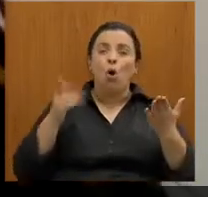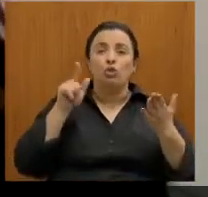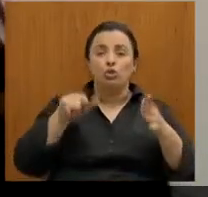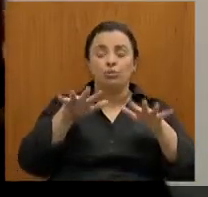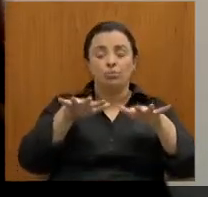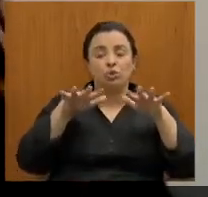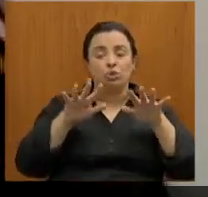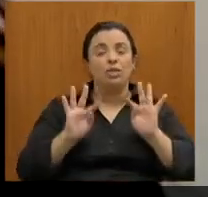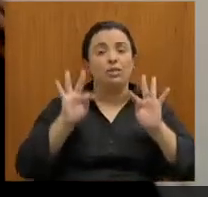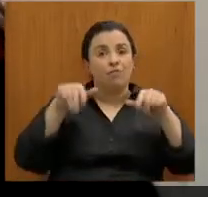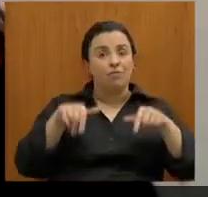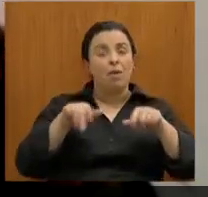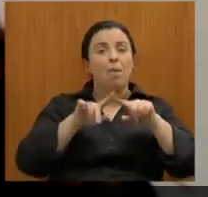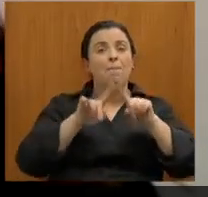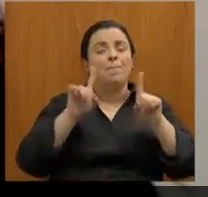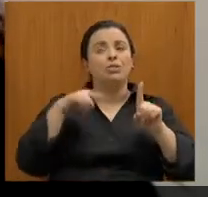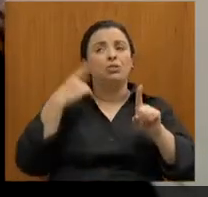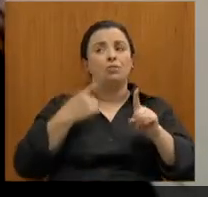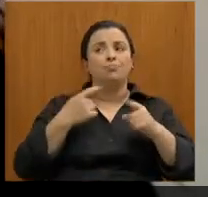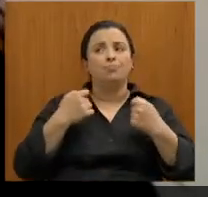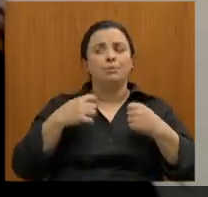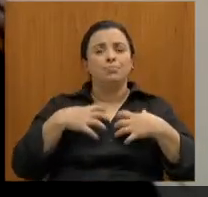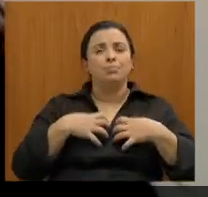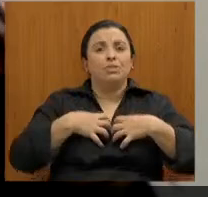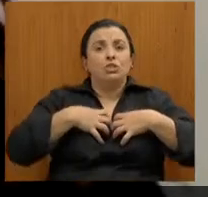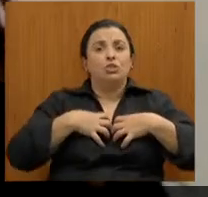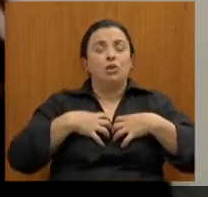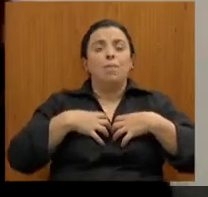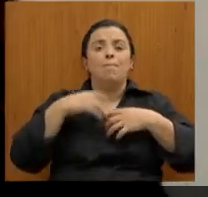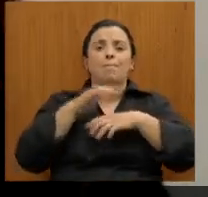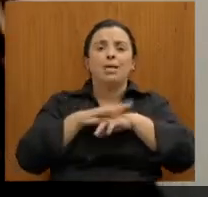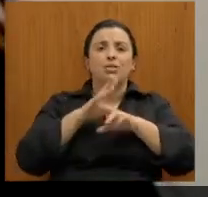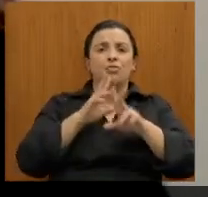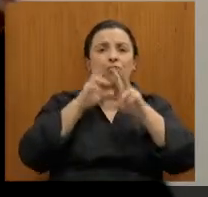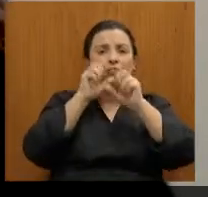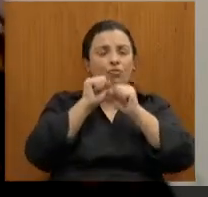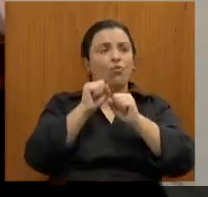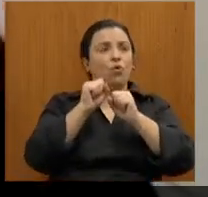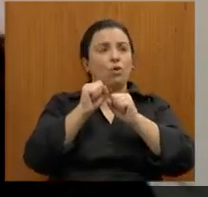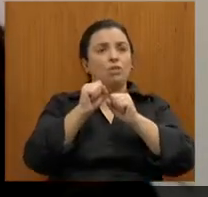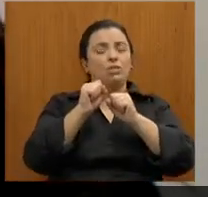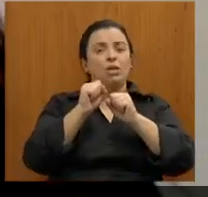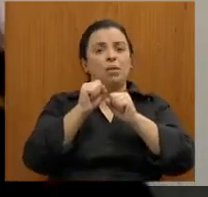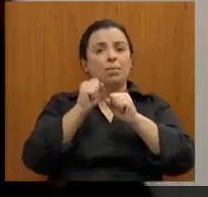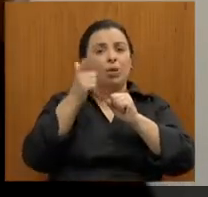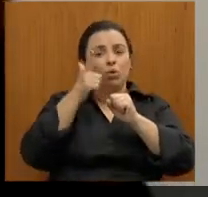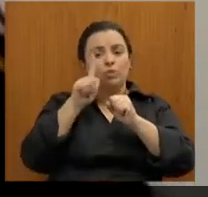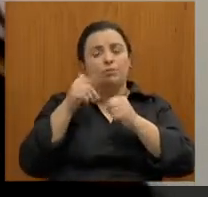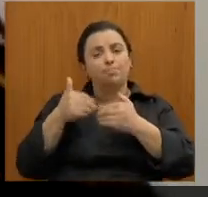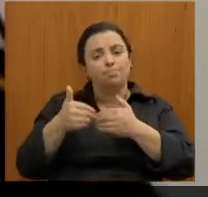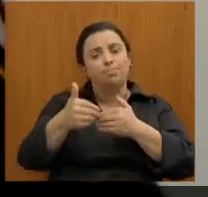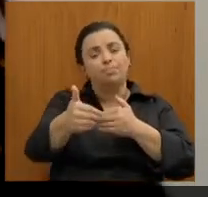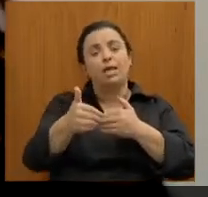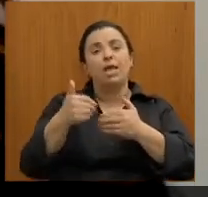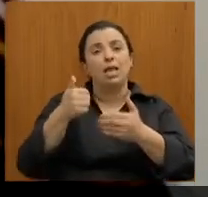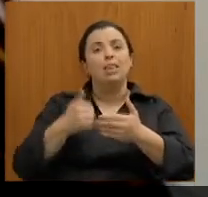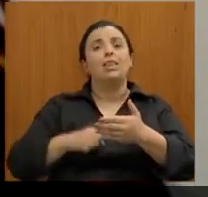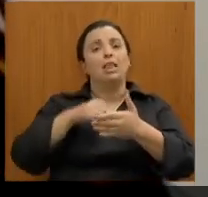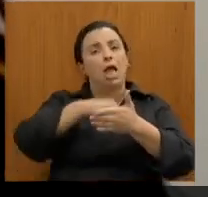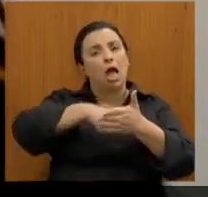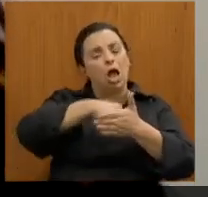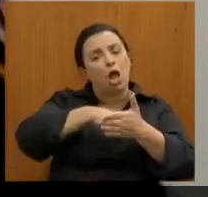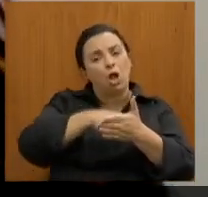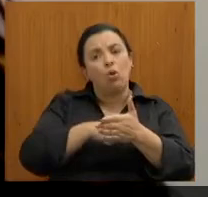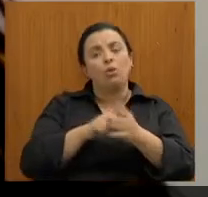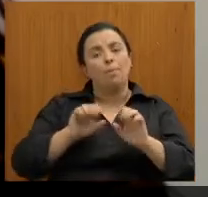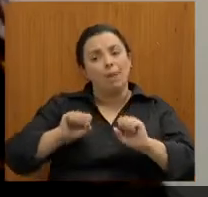renovado da Esperança da porta para seguirmos na luta em prol das